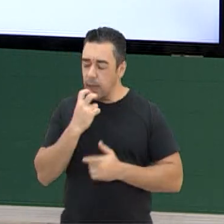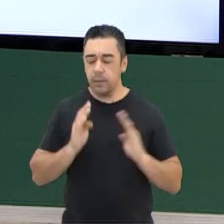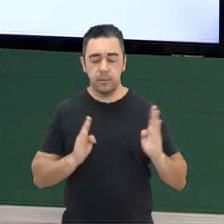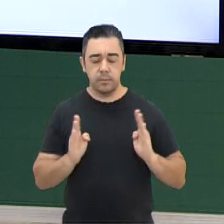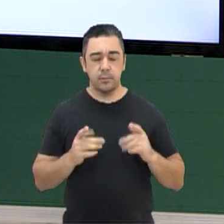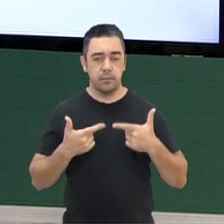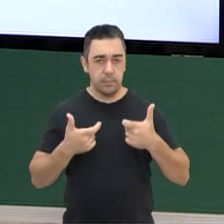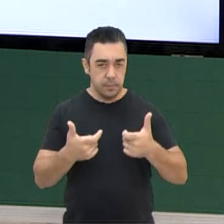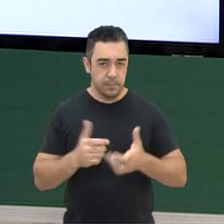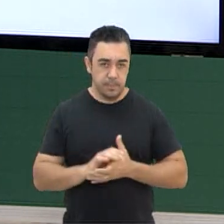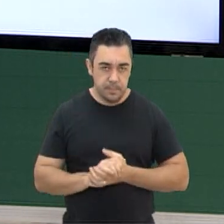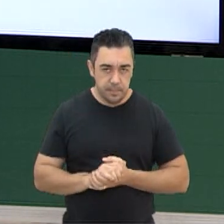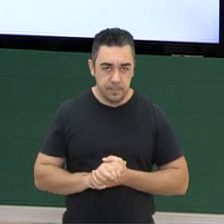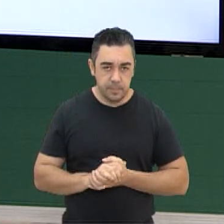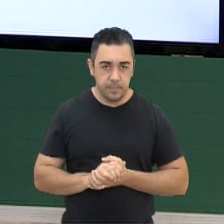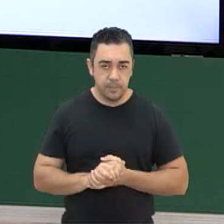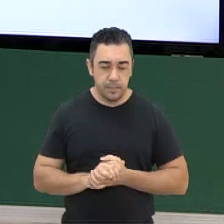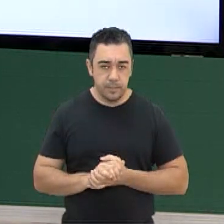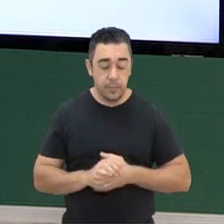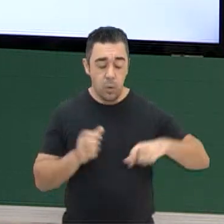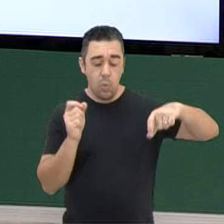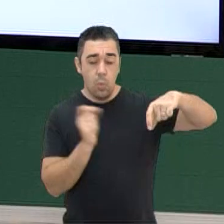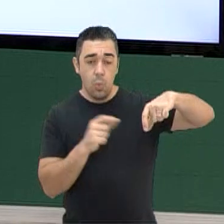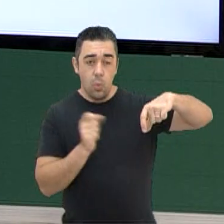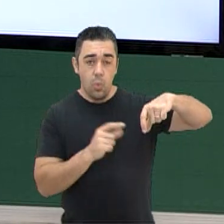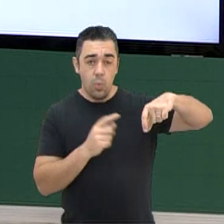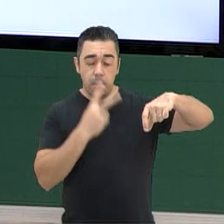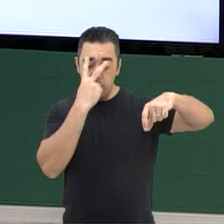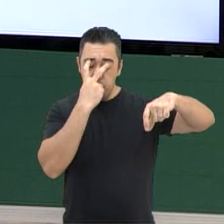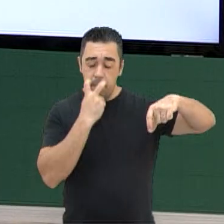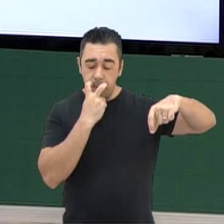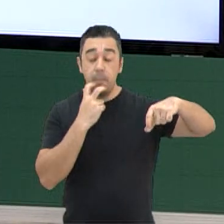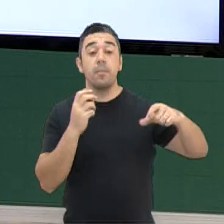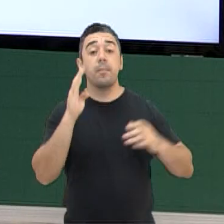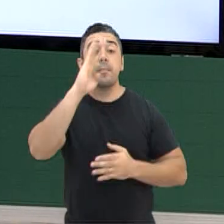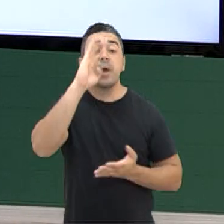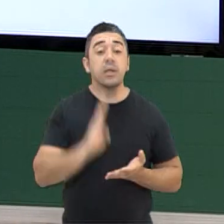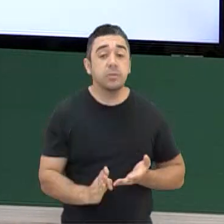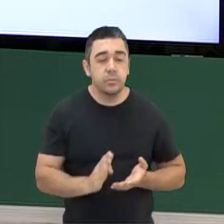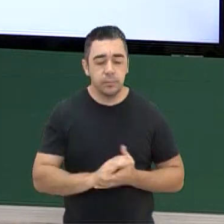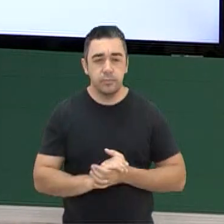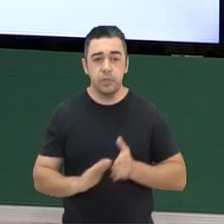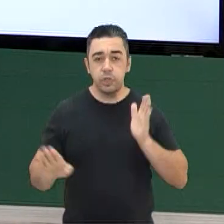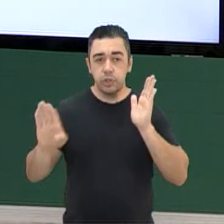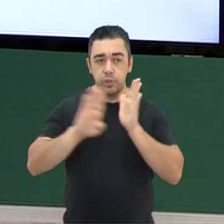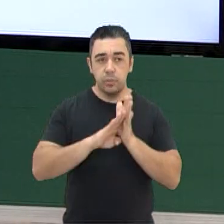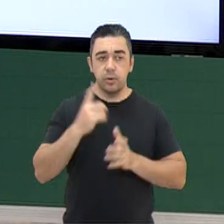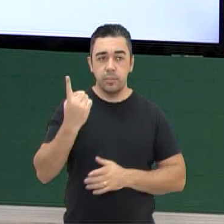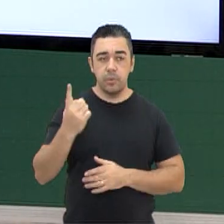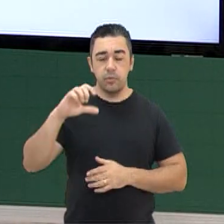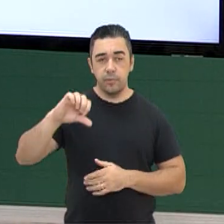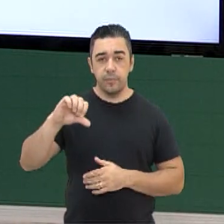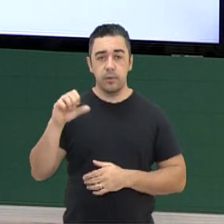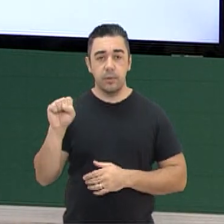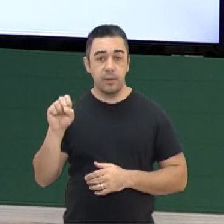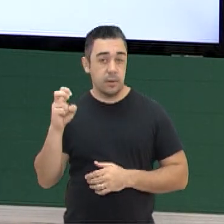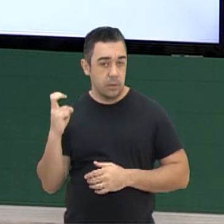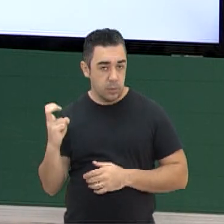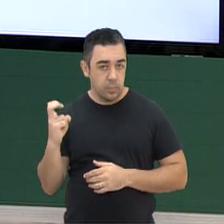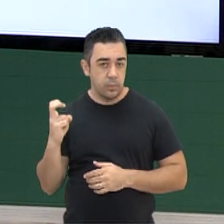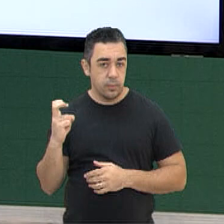conflito. O goalball no Brasil. Então, o goalball chegou no Brasil em 1985.